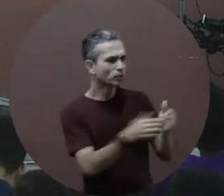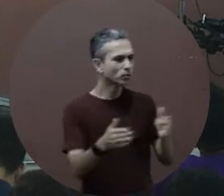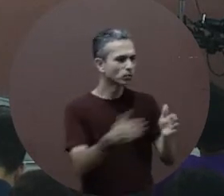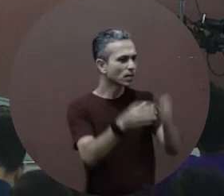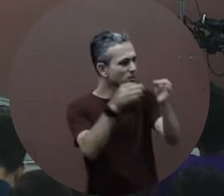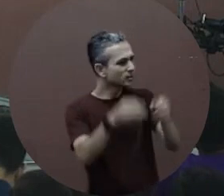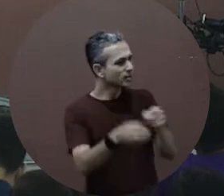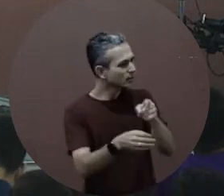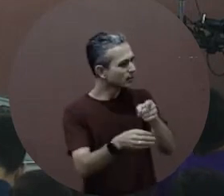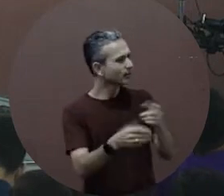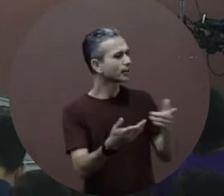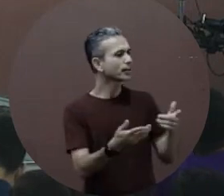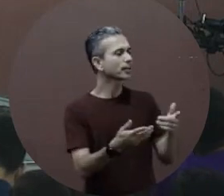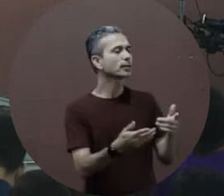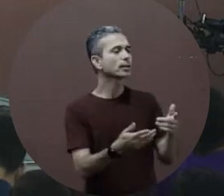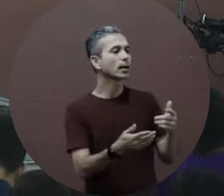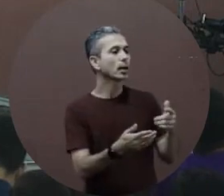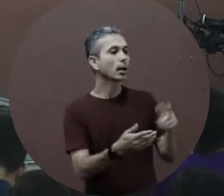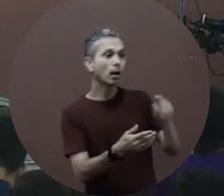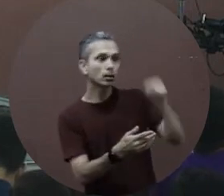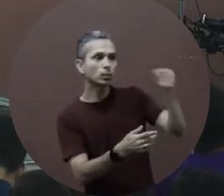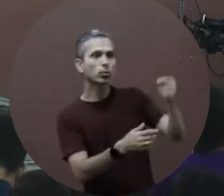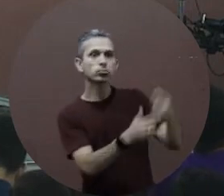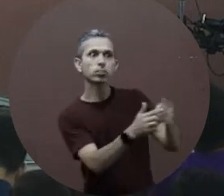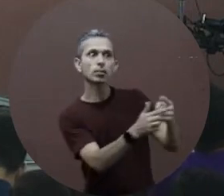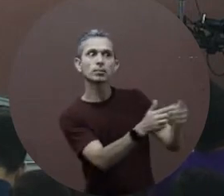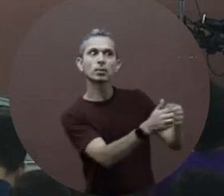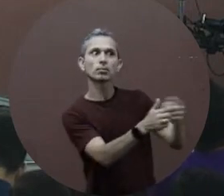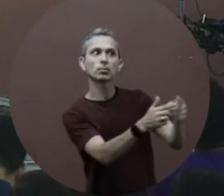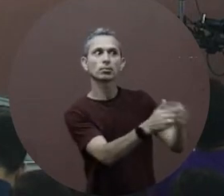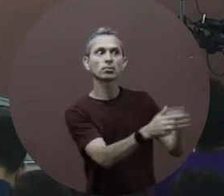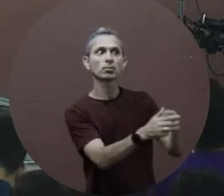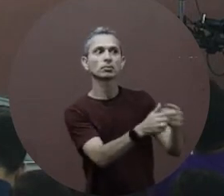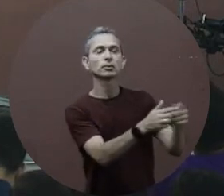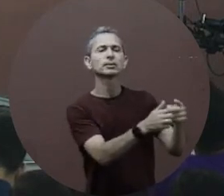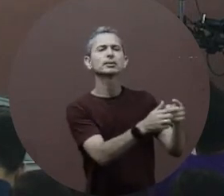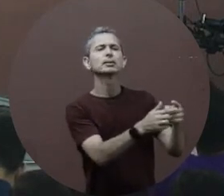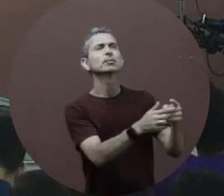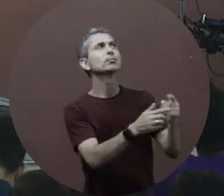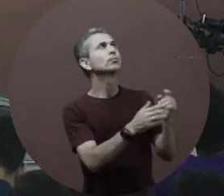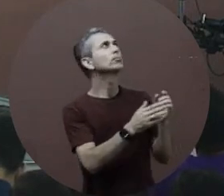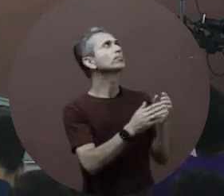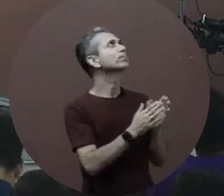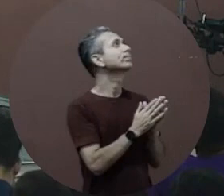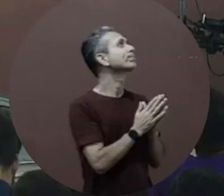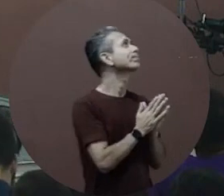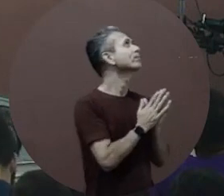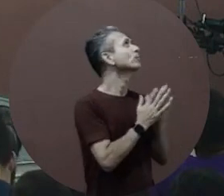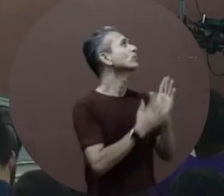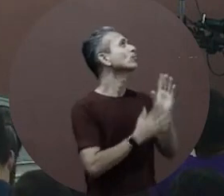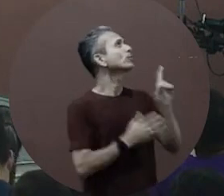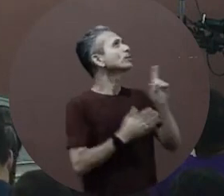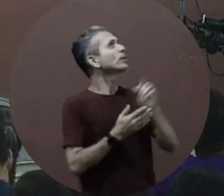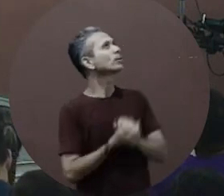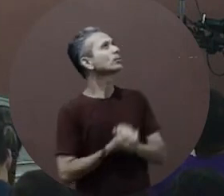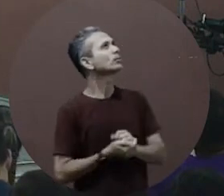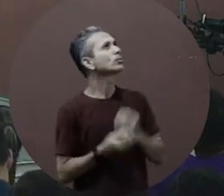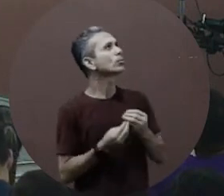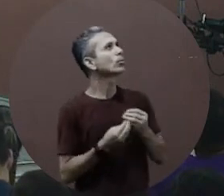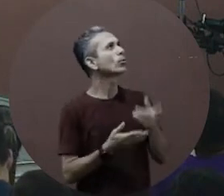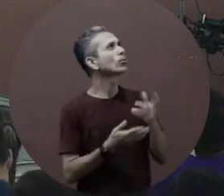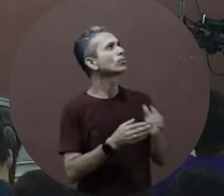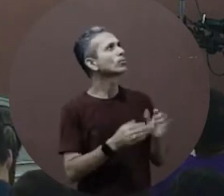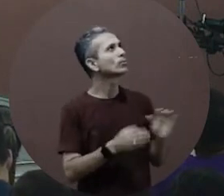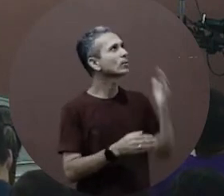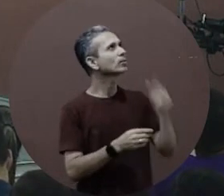desmantelo aqui, um desmantelo ali, uma coisa aqui, uma coisa ali, e você, meu Deus, a leitura que eu fiz, o que eu achava que ia acontecer está